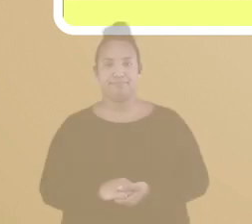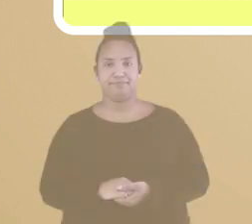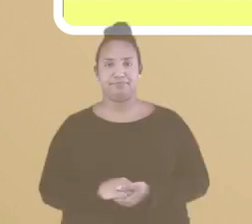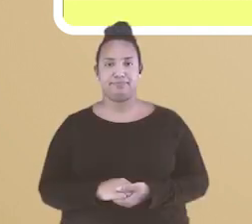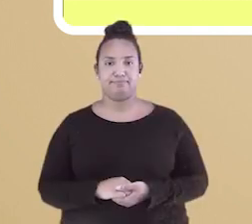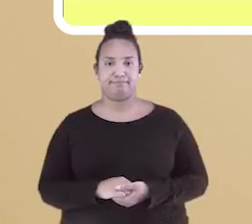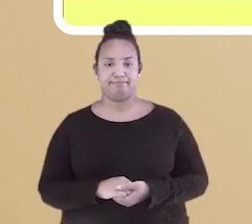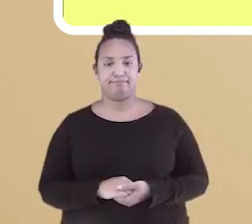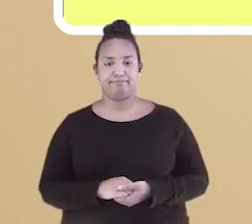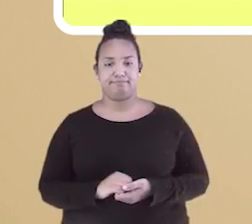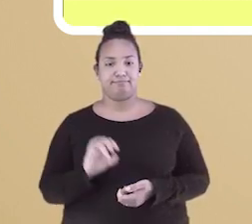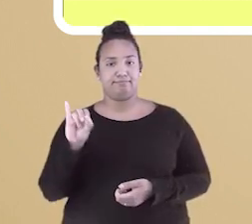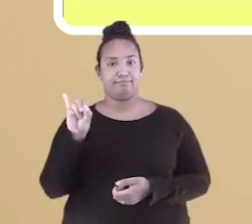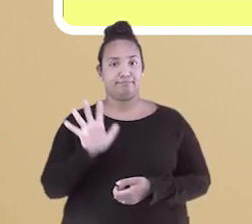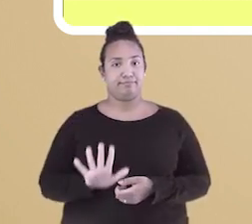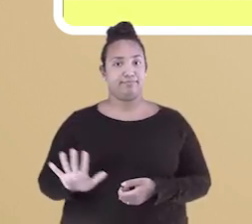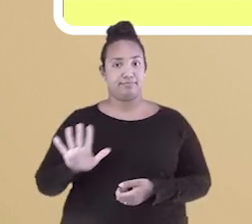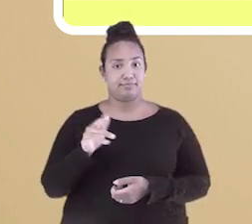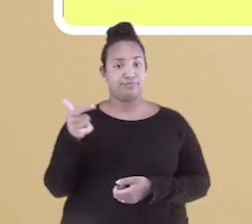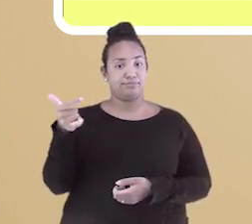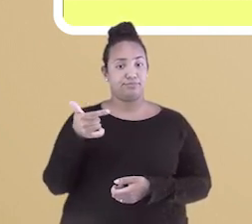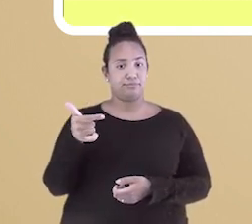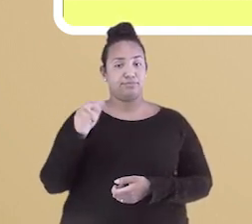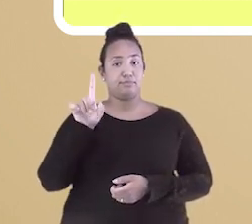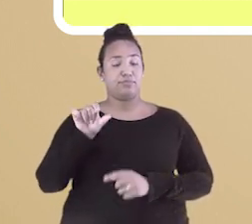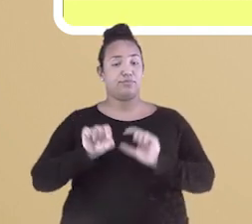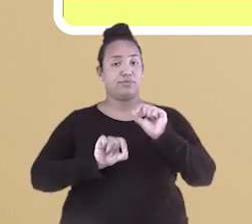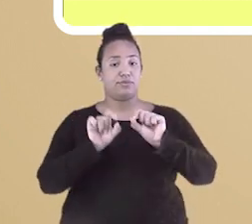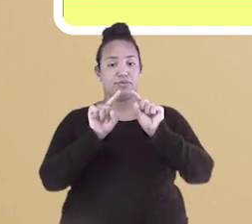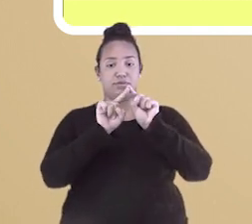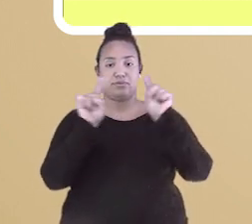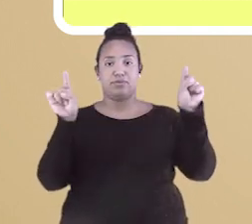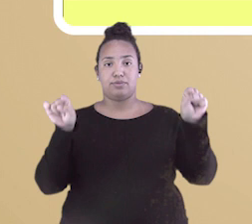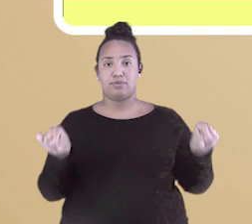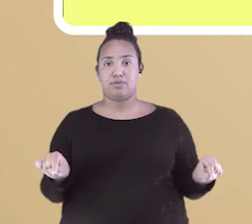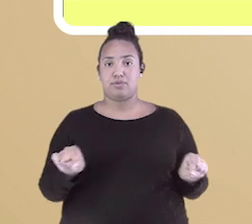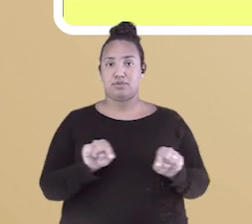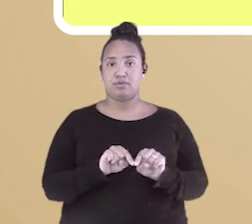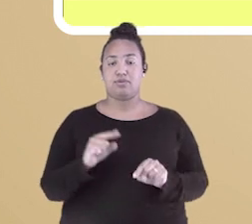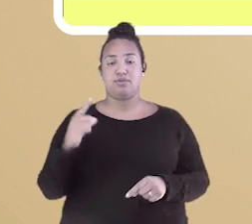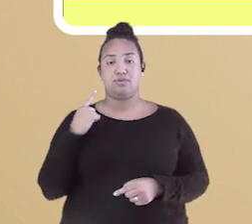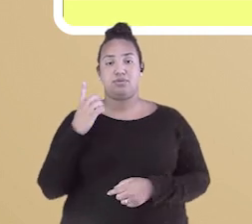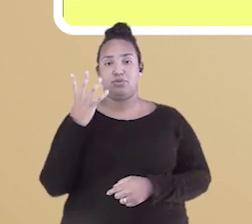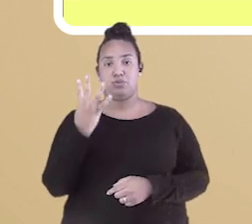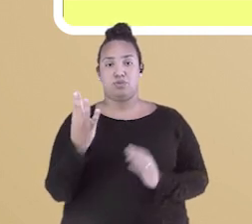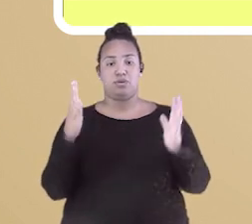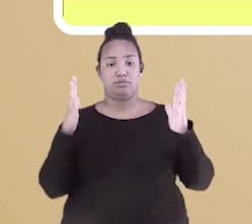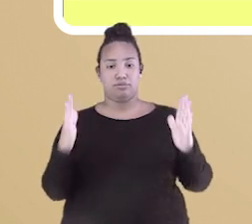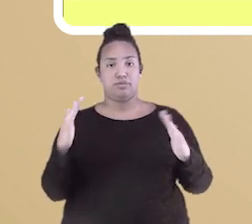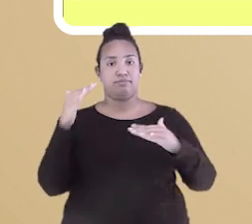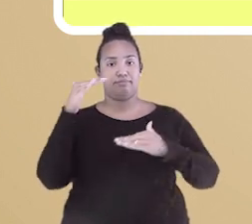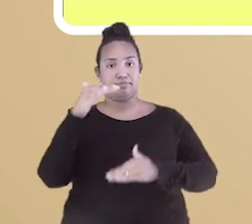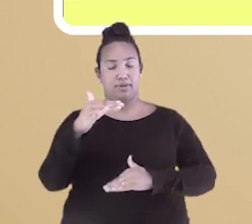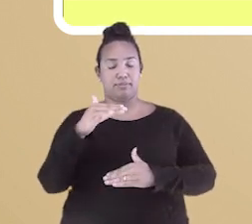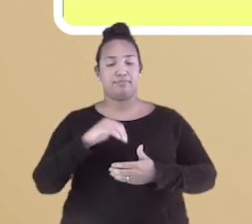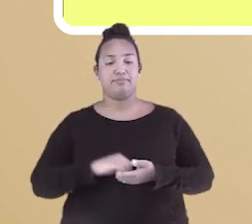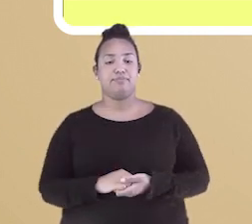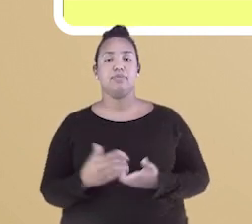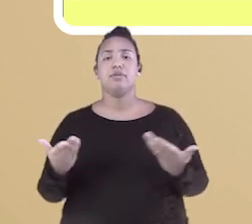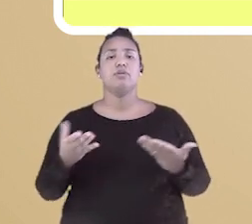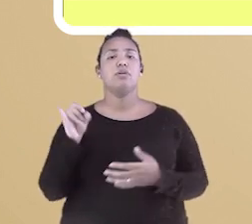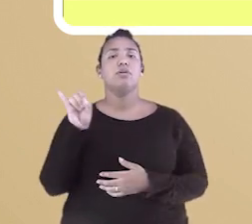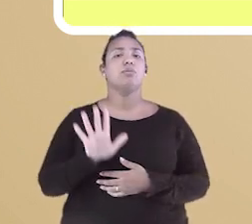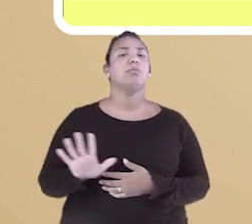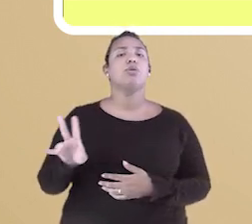A segunda figura é um quadrado. Ele possui 4 lados iguais. E essa figura, como ela